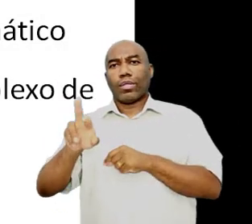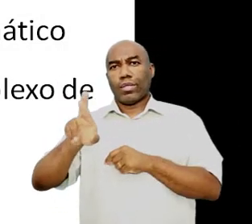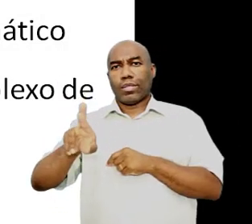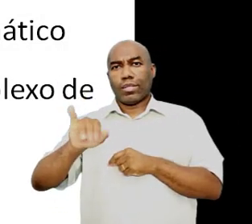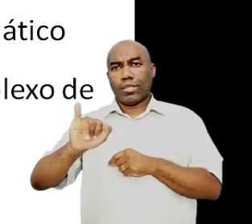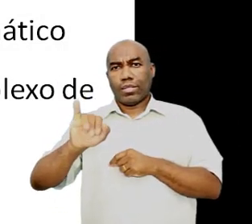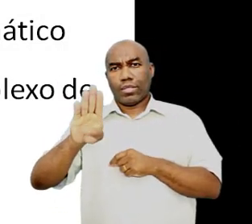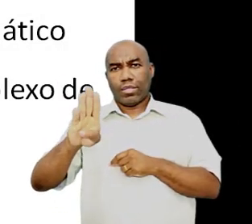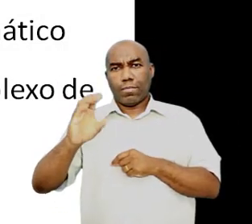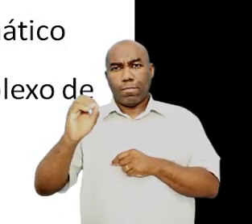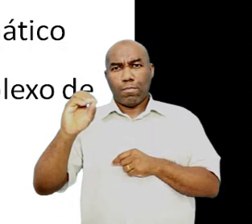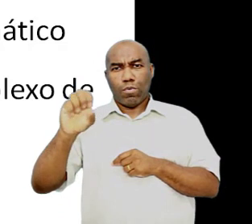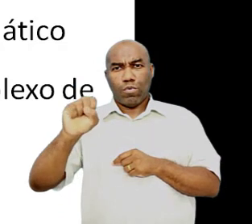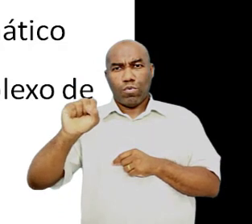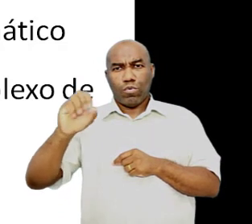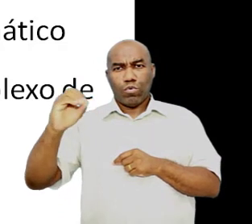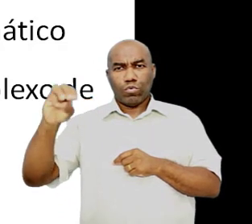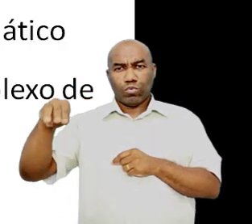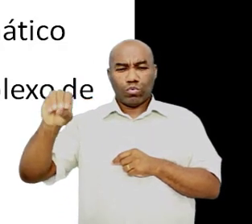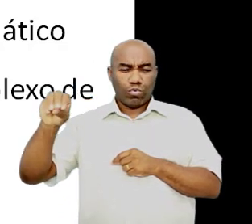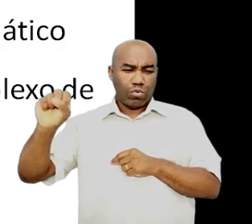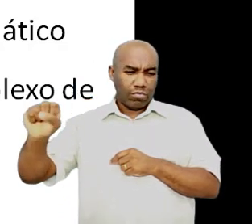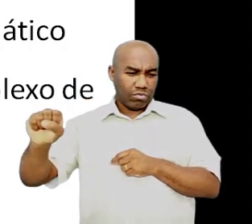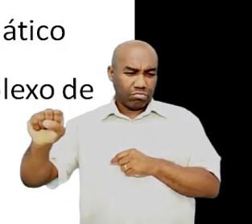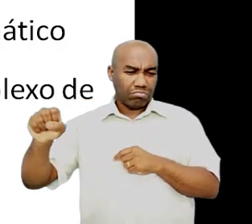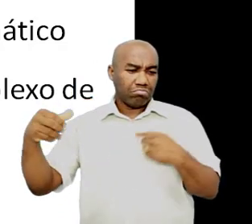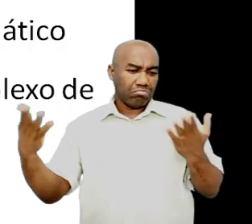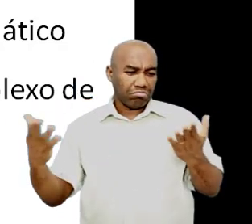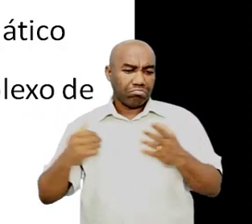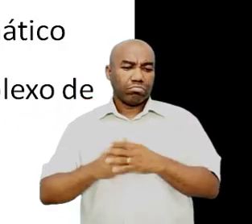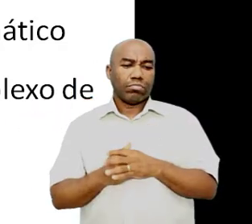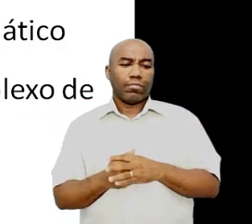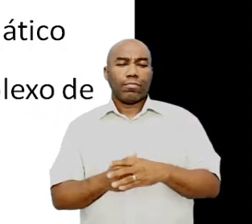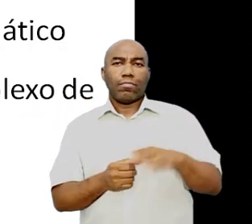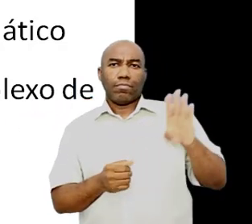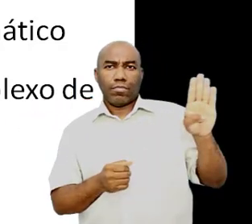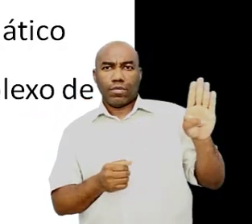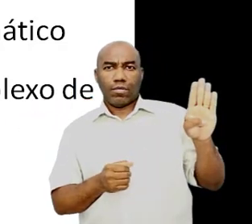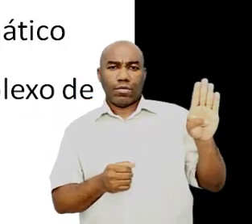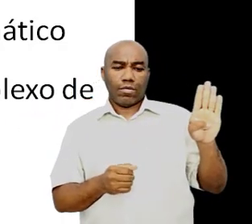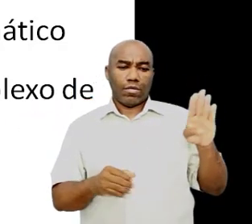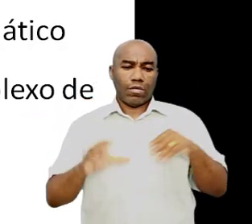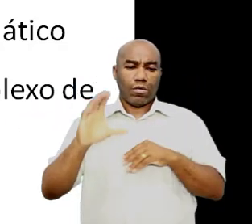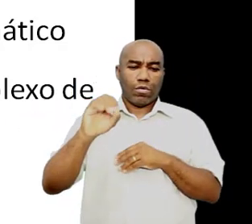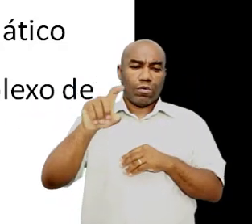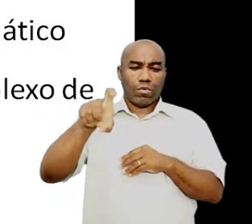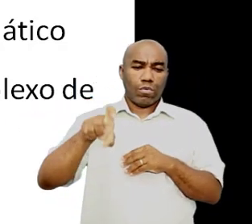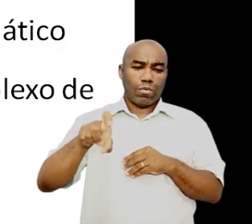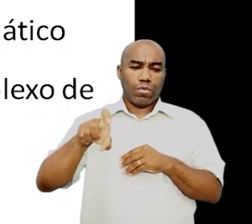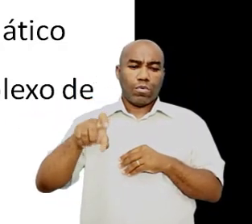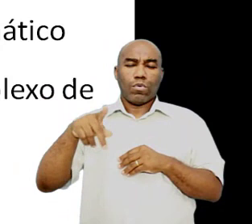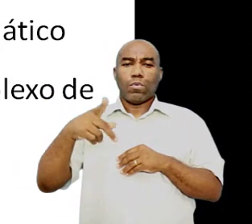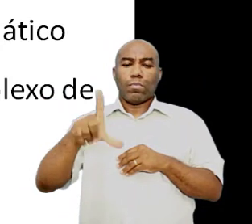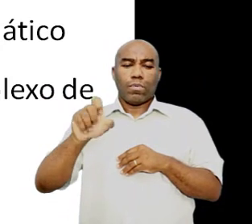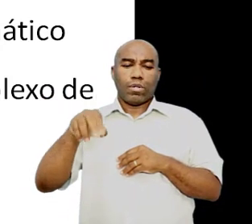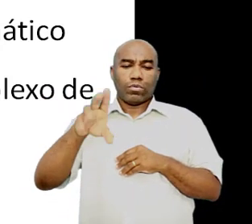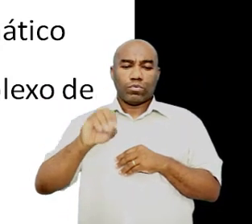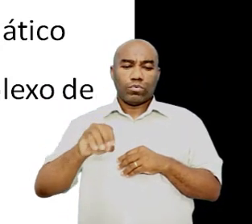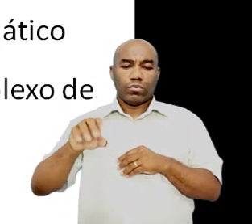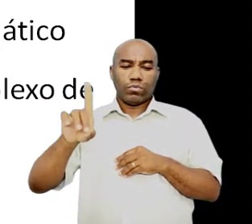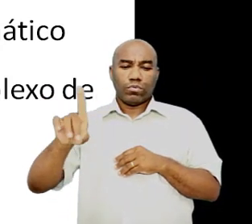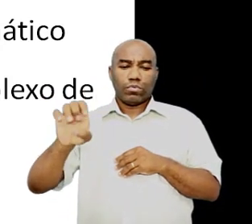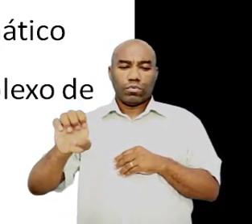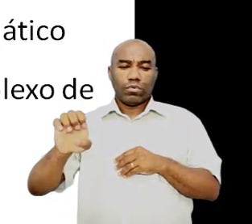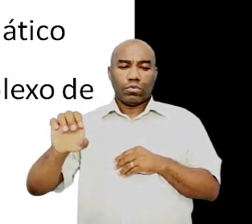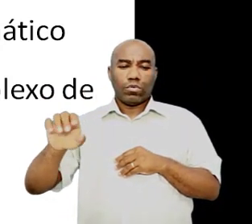Eu não falei. B, caramba, retículo endoplasmático e complexo de Golgi. Só